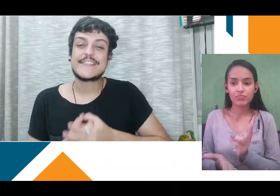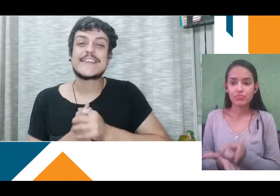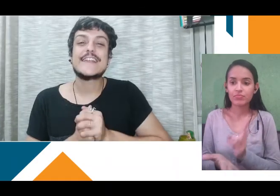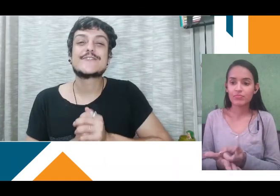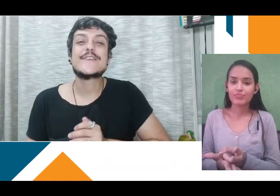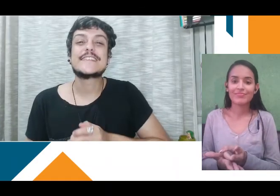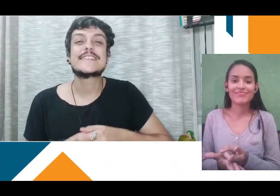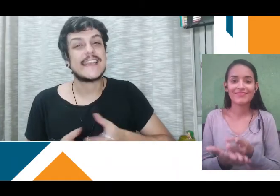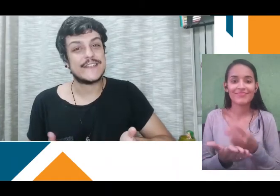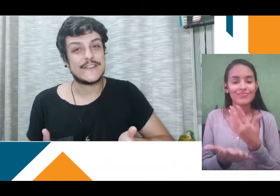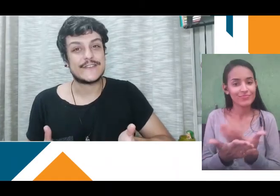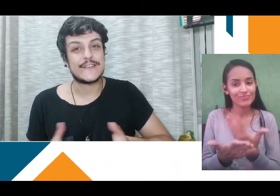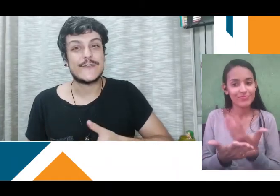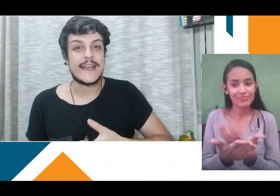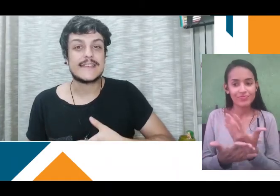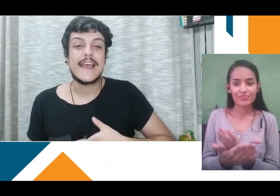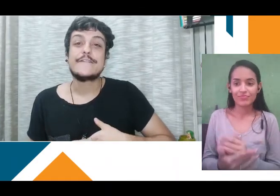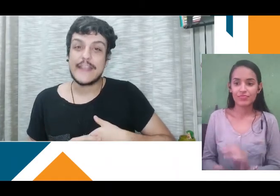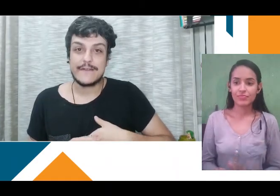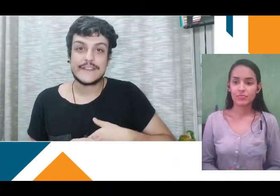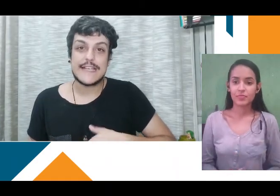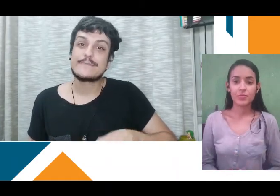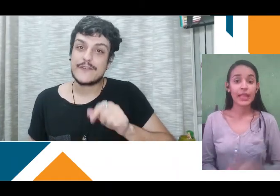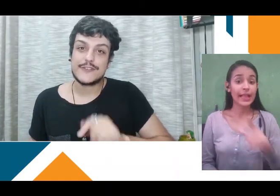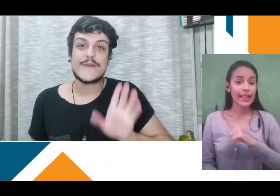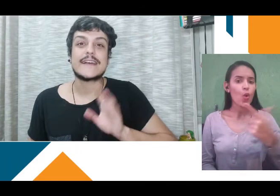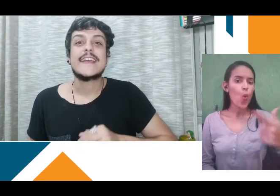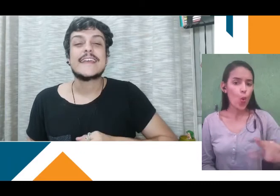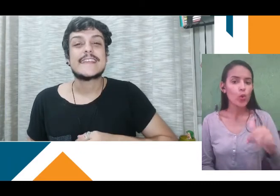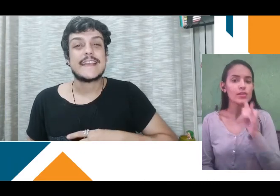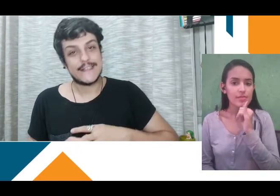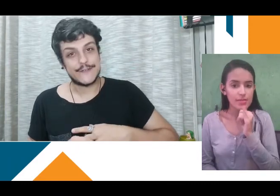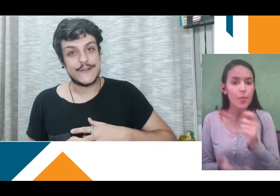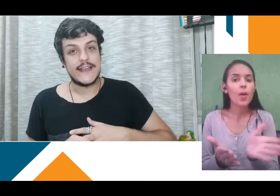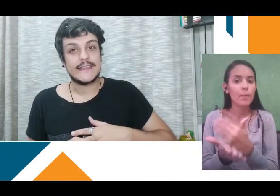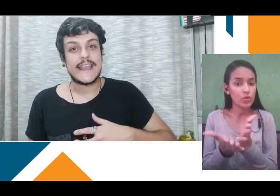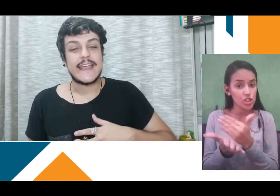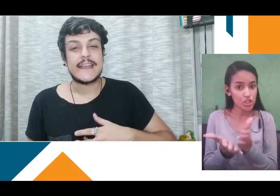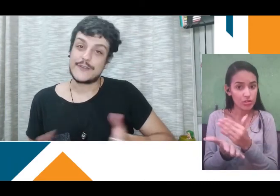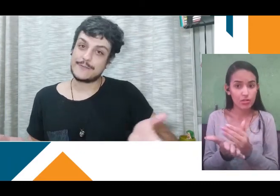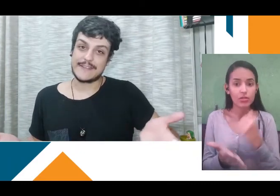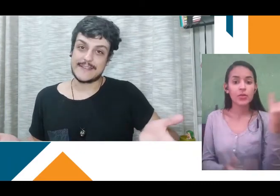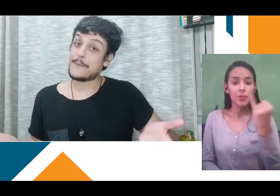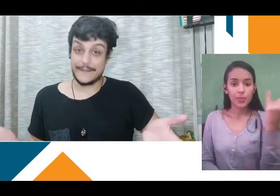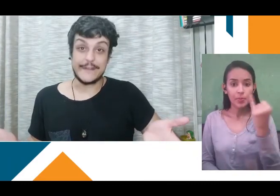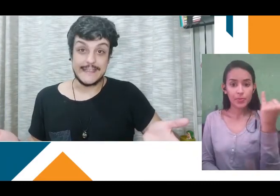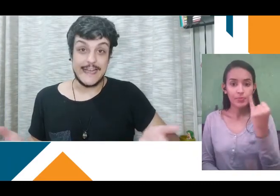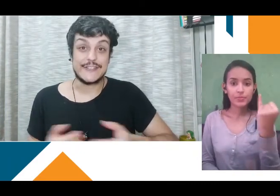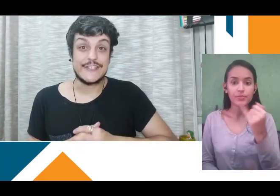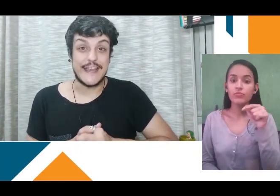Agora que a gente analisou esses 3 gêneros textuais, fique à vontade para continuar esse exercício. Tem à sua disposição